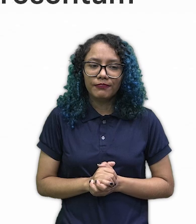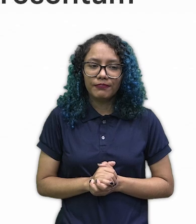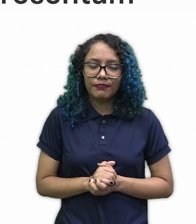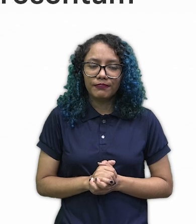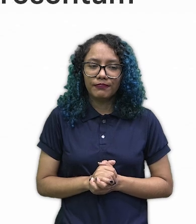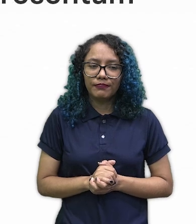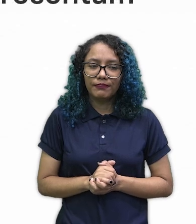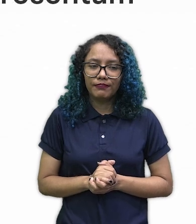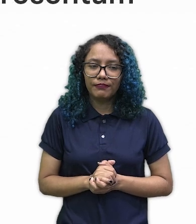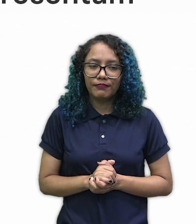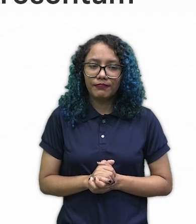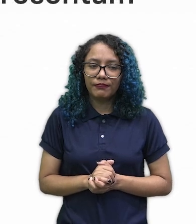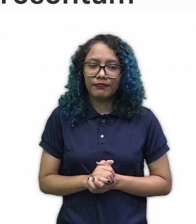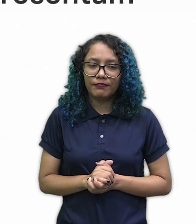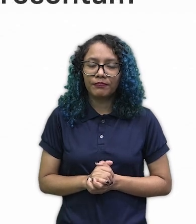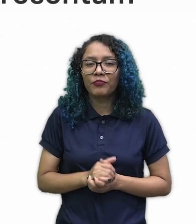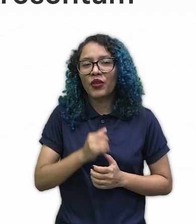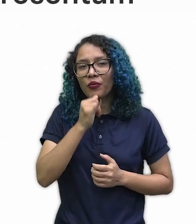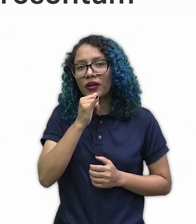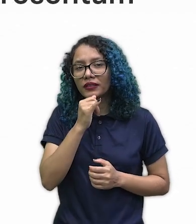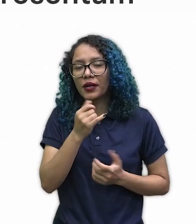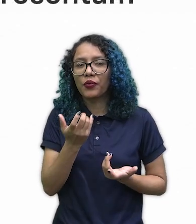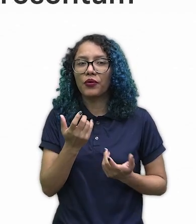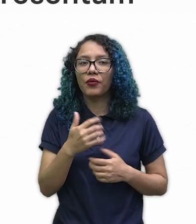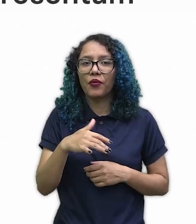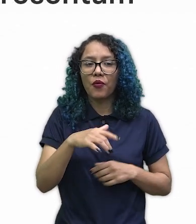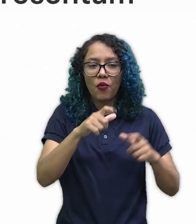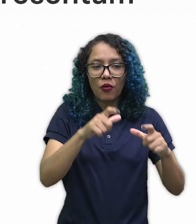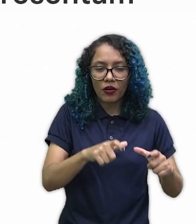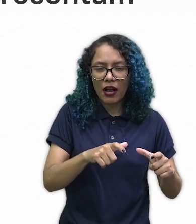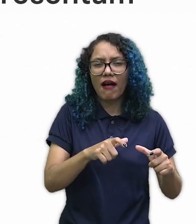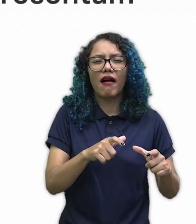ser aluno, né, de uma academia de lutas, pode